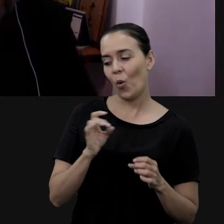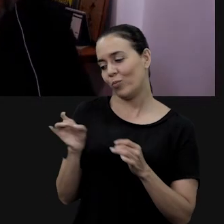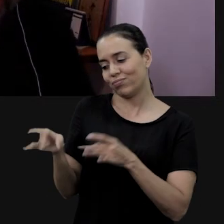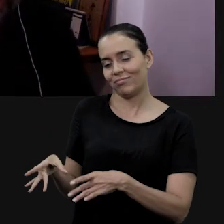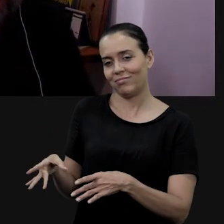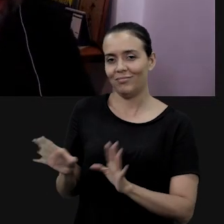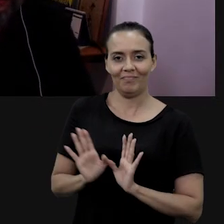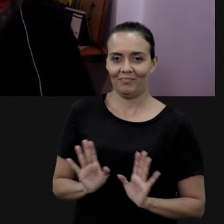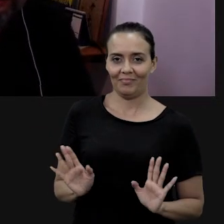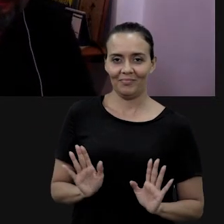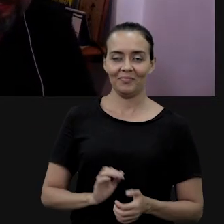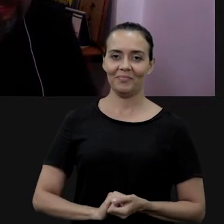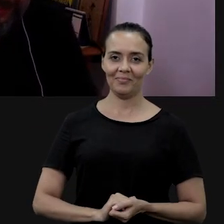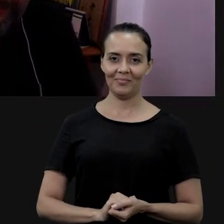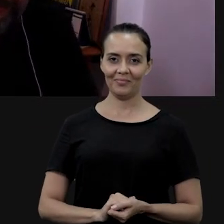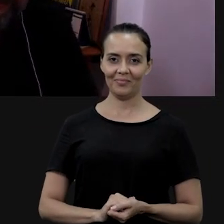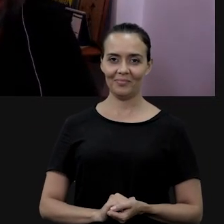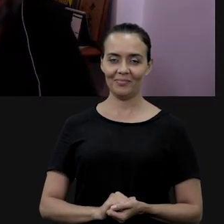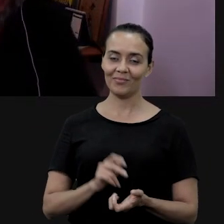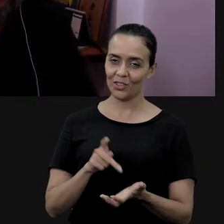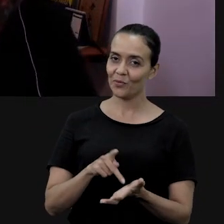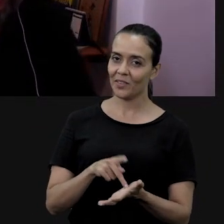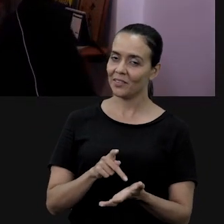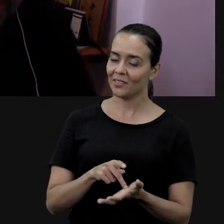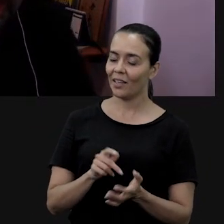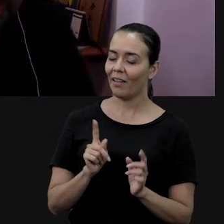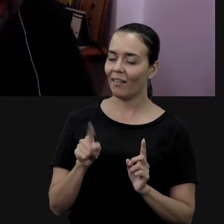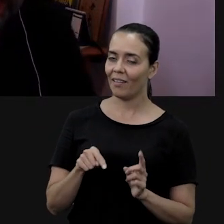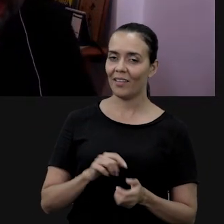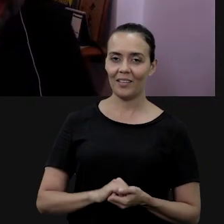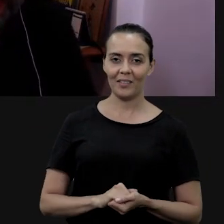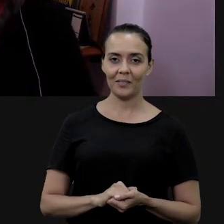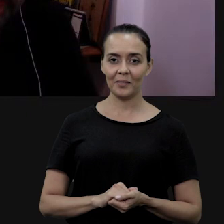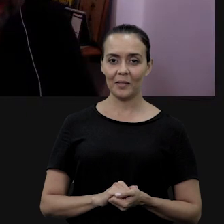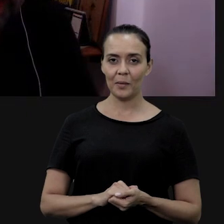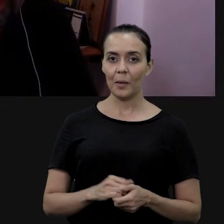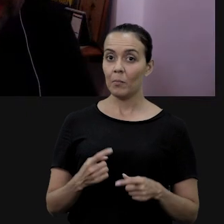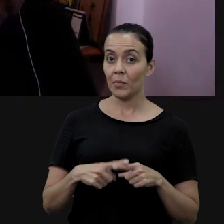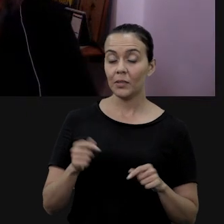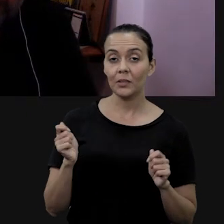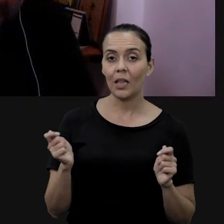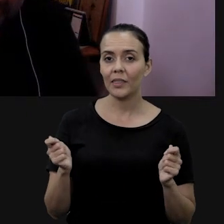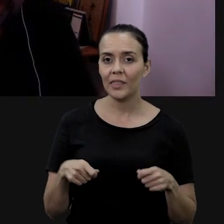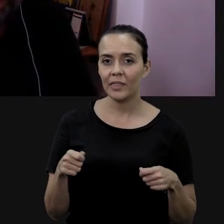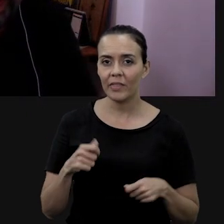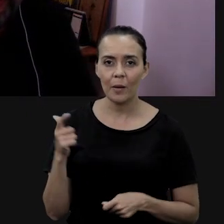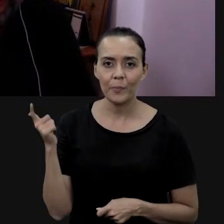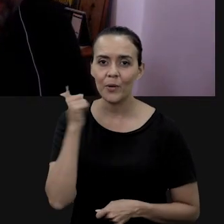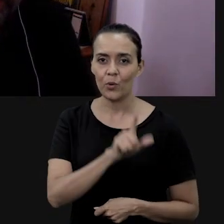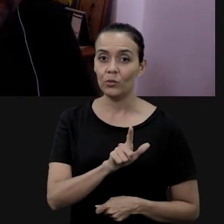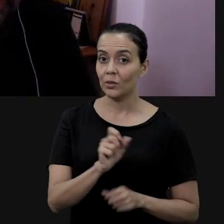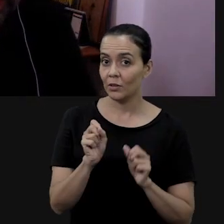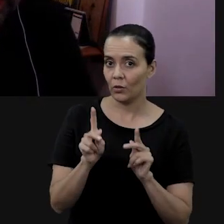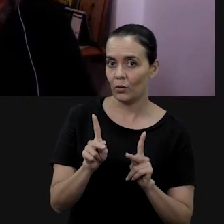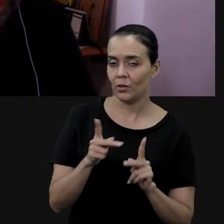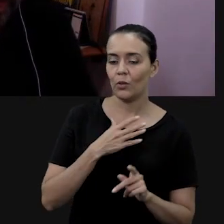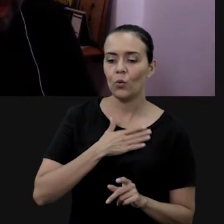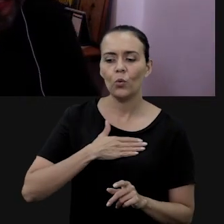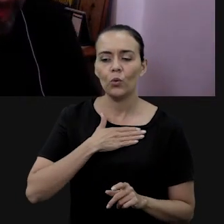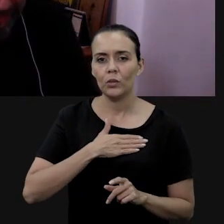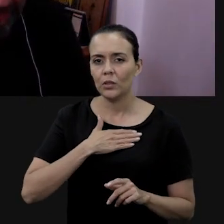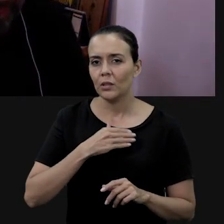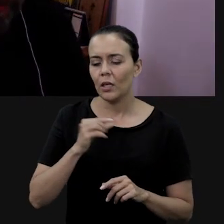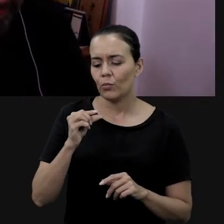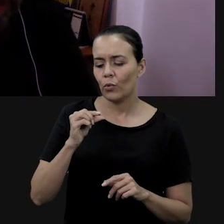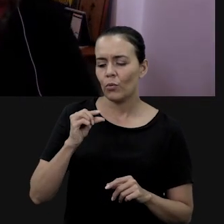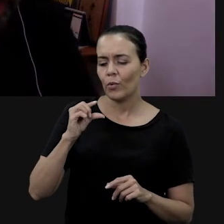Não, ou você gosta ou você não dá para fazer. Realmente tem isso aí. Então, isso pode ser conquistado, pode